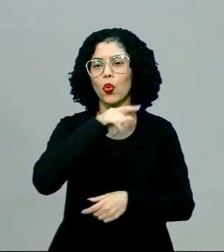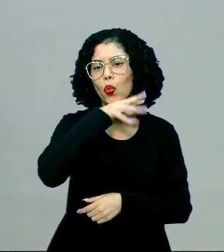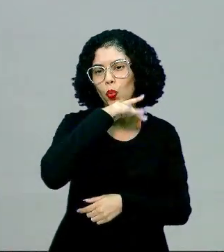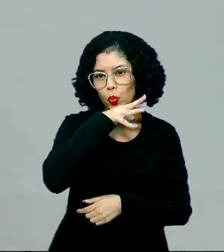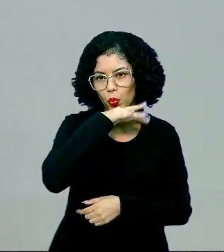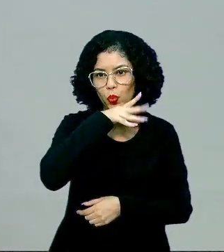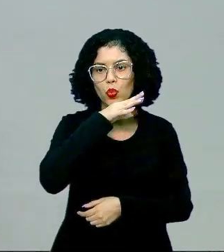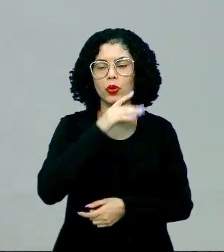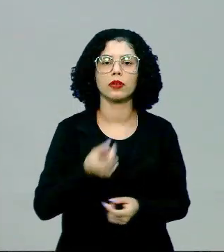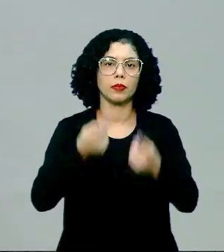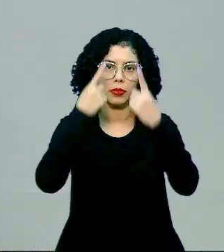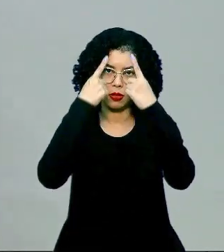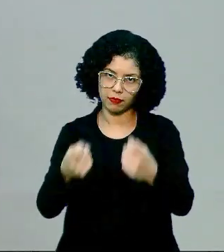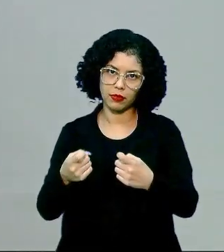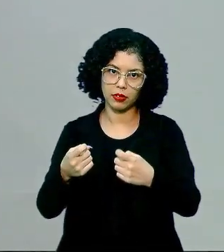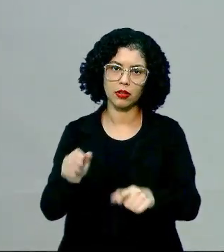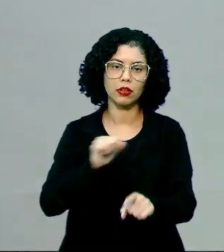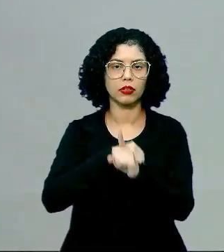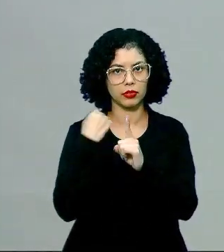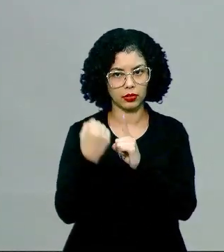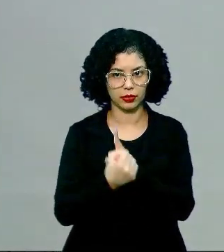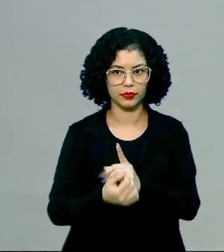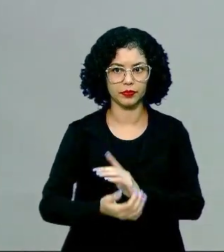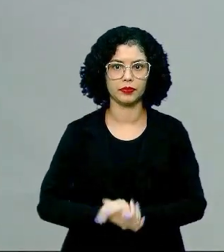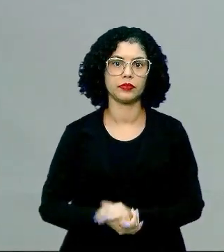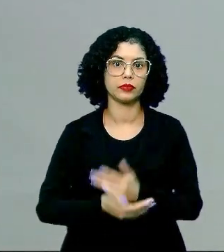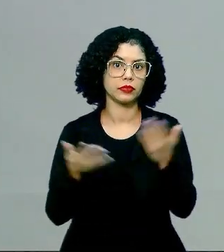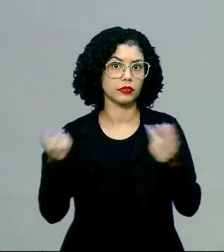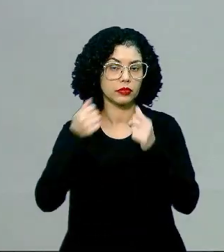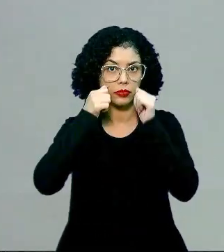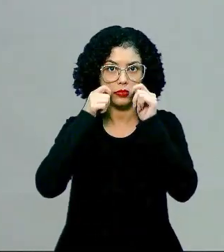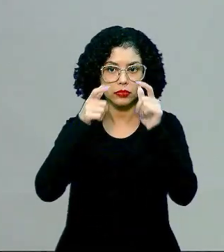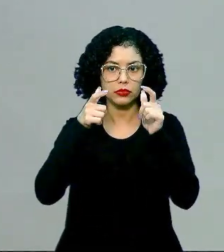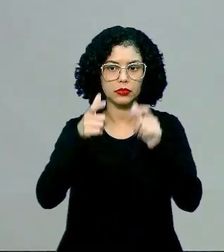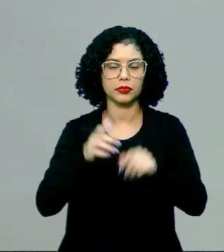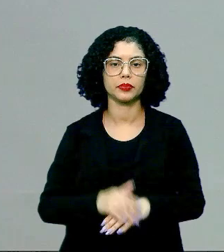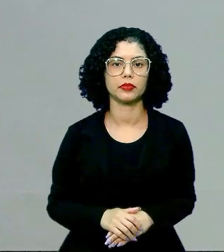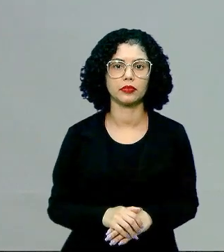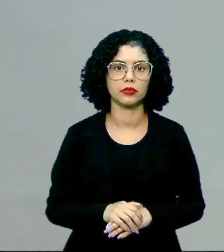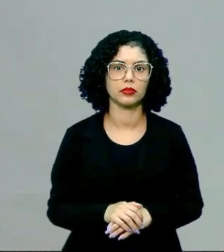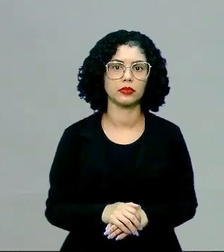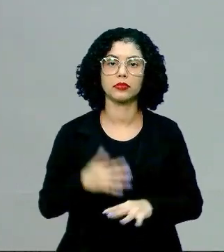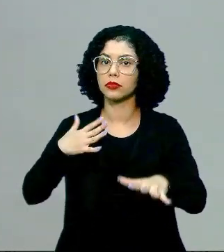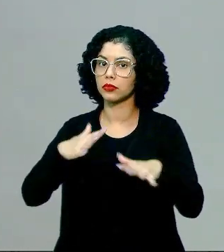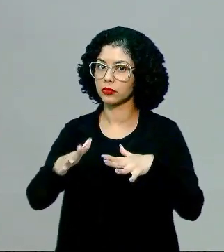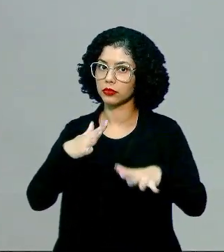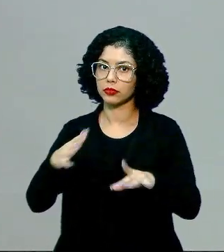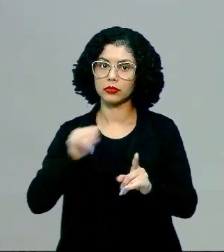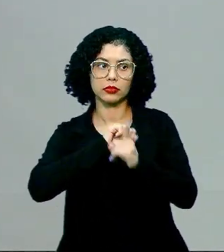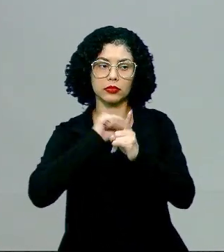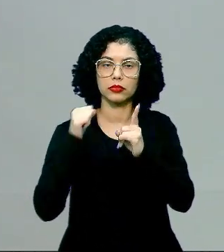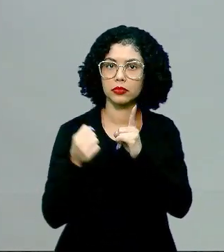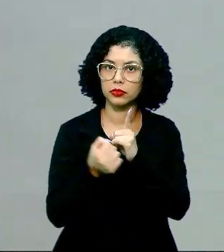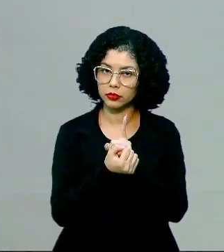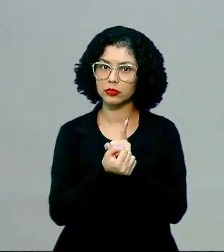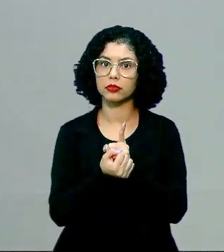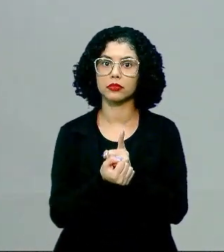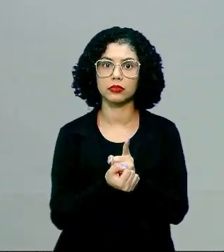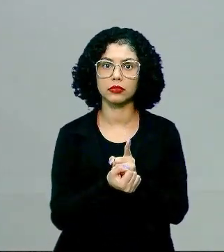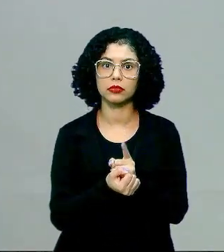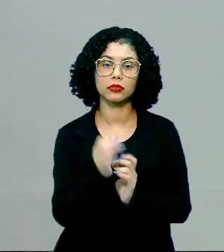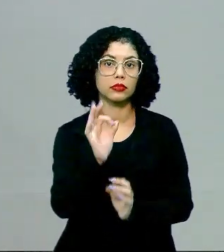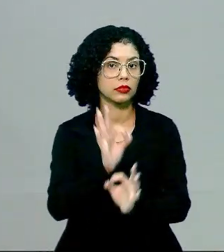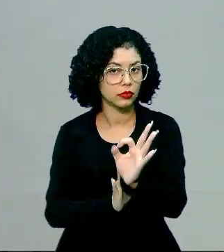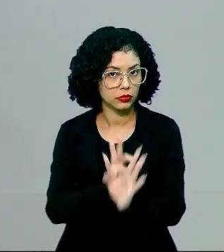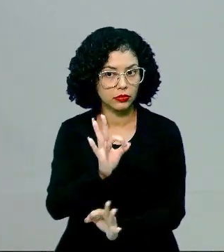lamentável para a violência na sociedade. Então prestem bem atenção. Esses movimentos sociais, eles